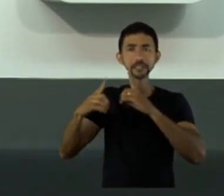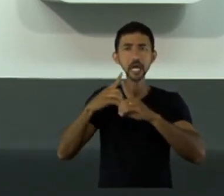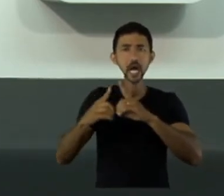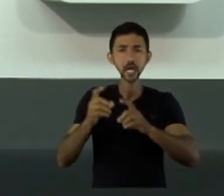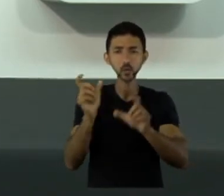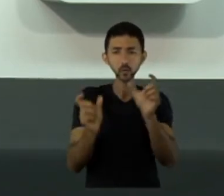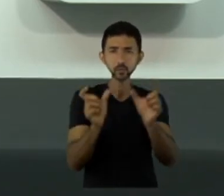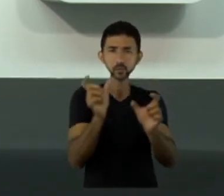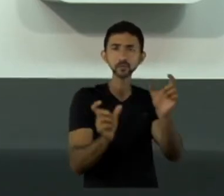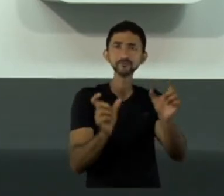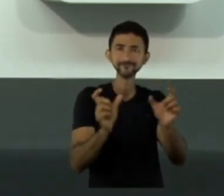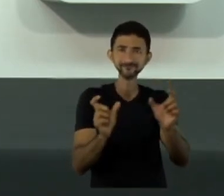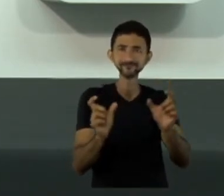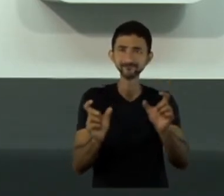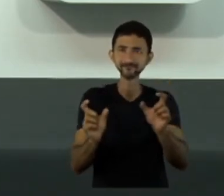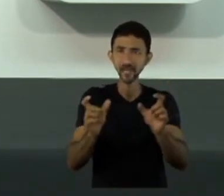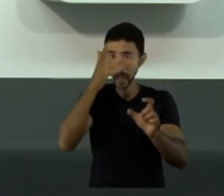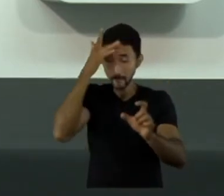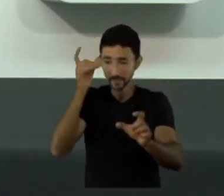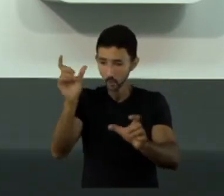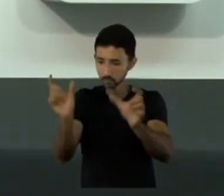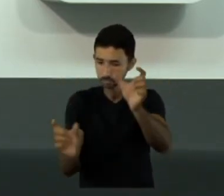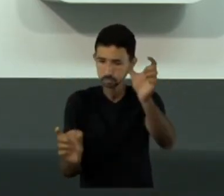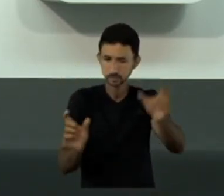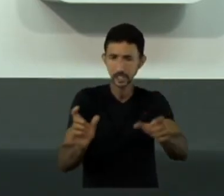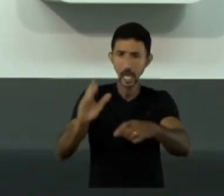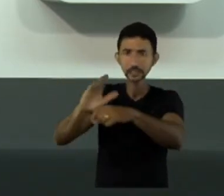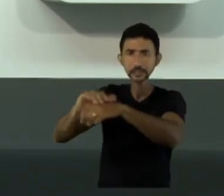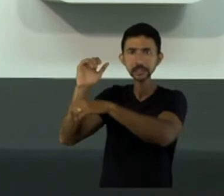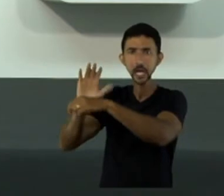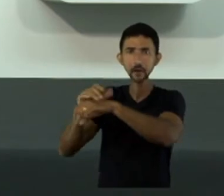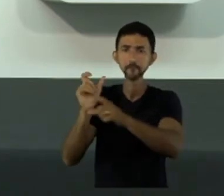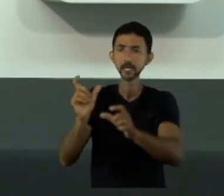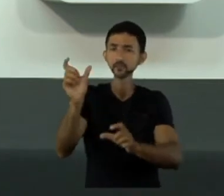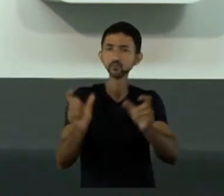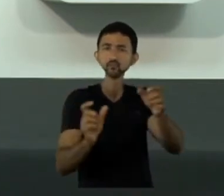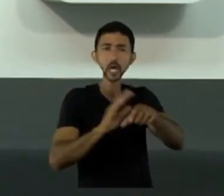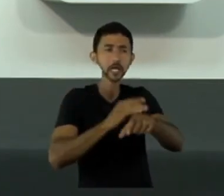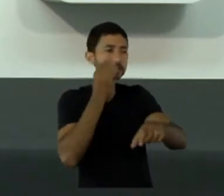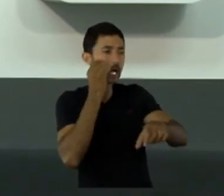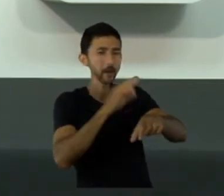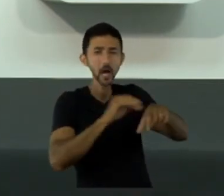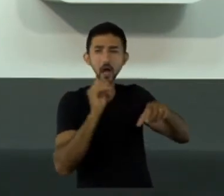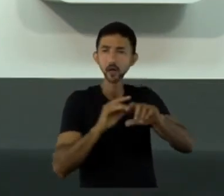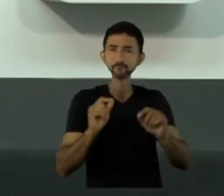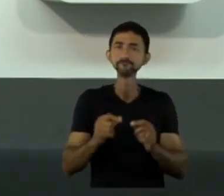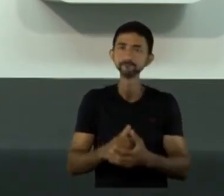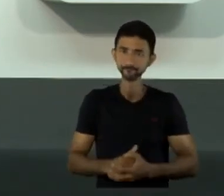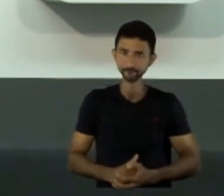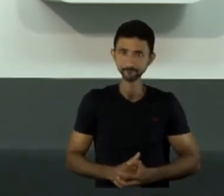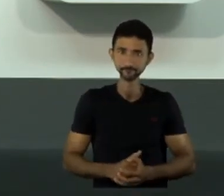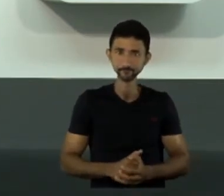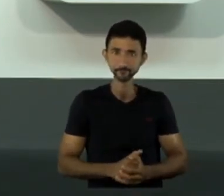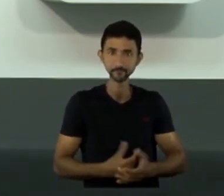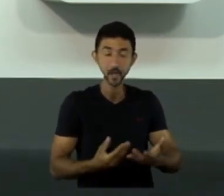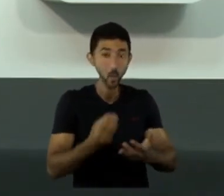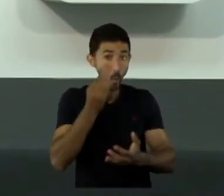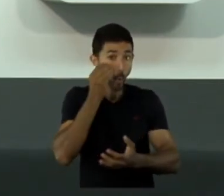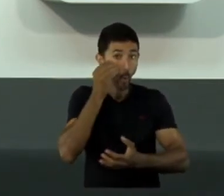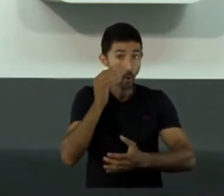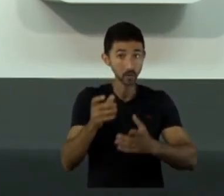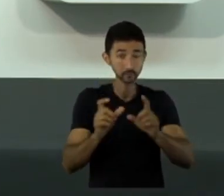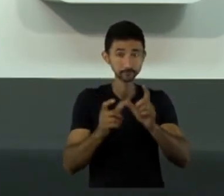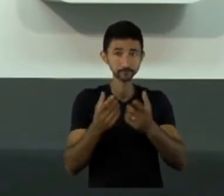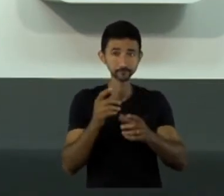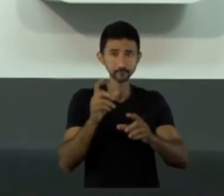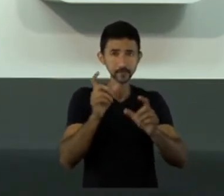os personagens. Alguns personagens falam chamando o outro, chamando a atenção do outro. Então, vamos observar aqui na